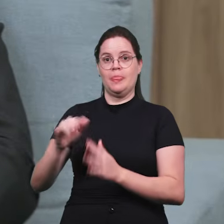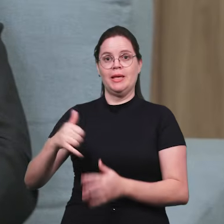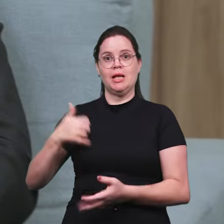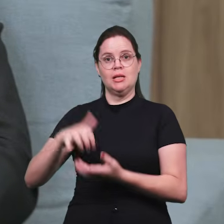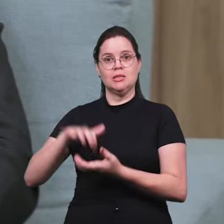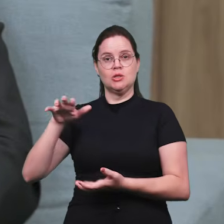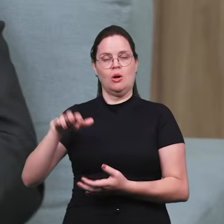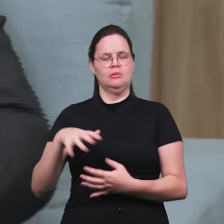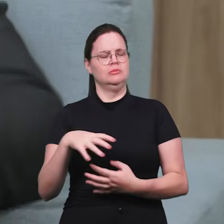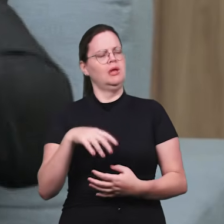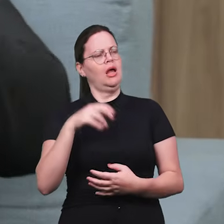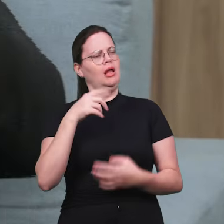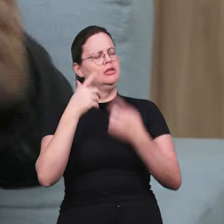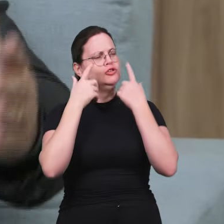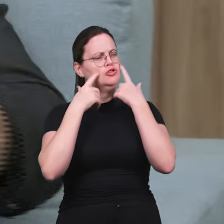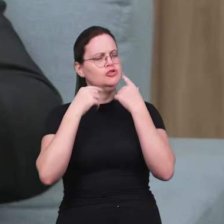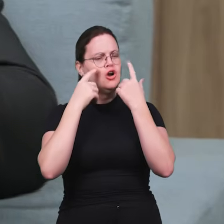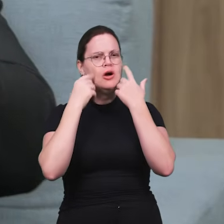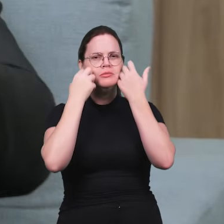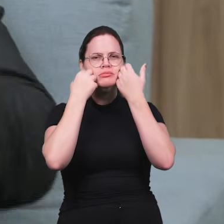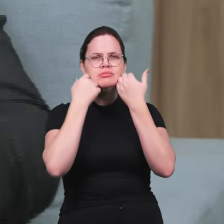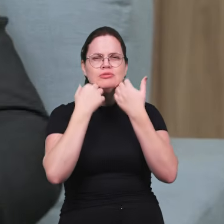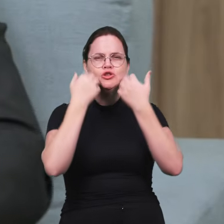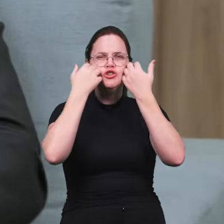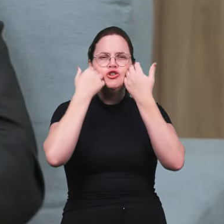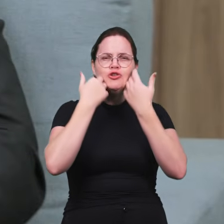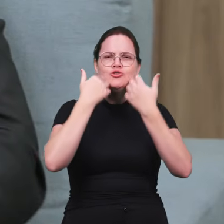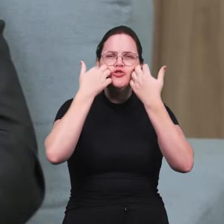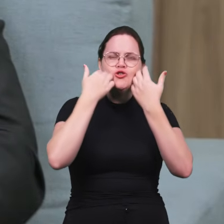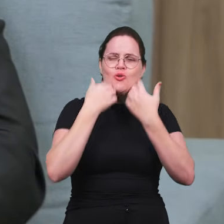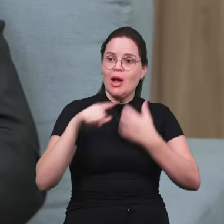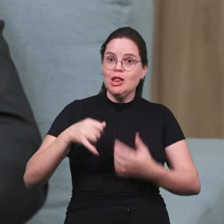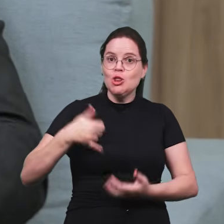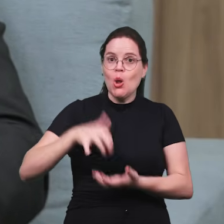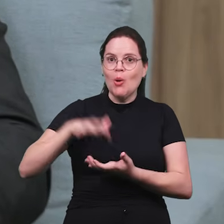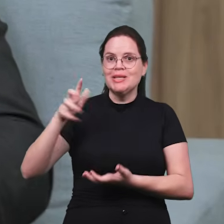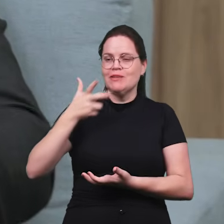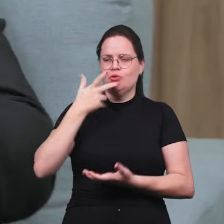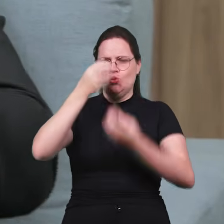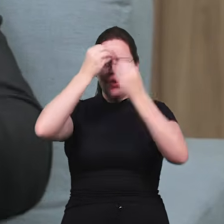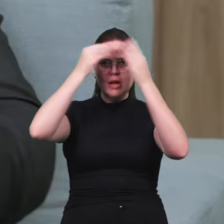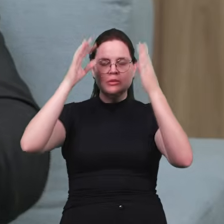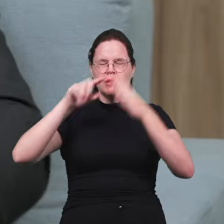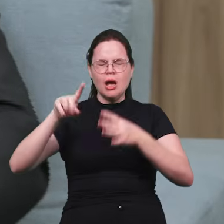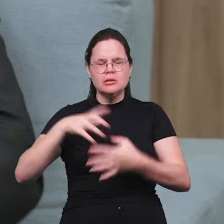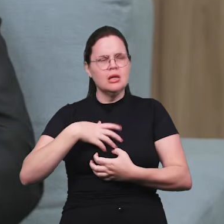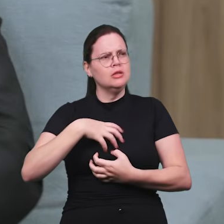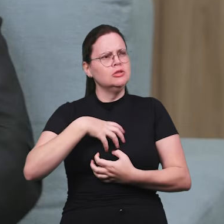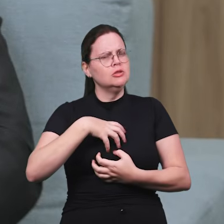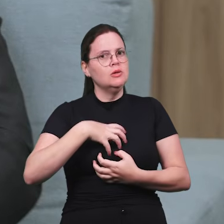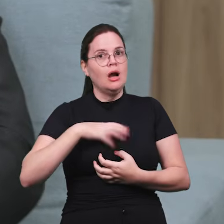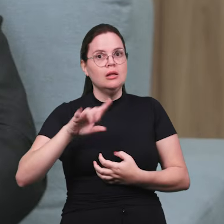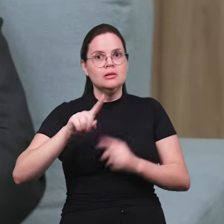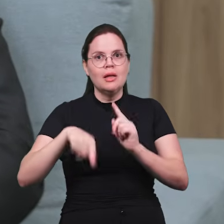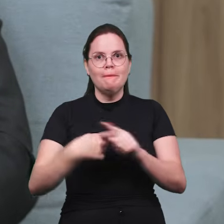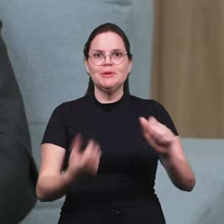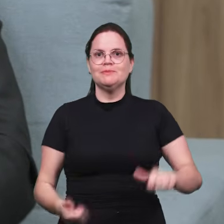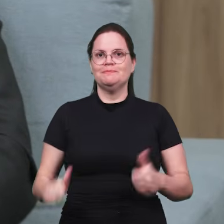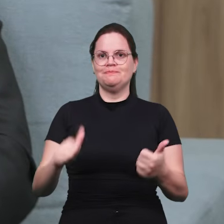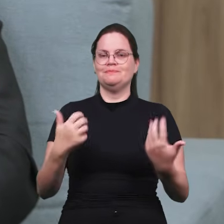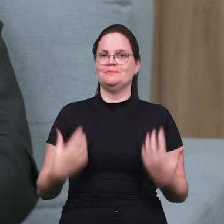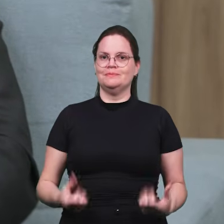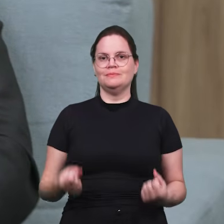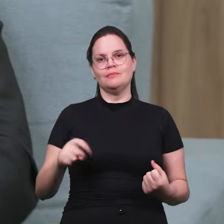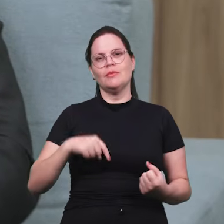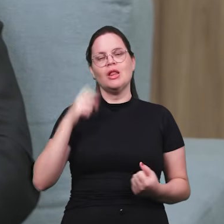idoso ele teve uma experiência com o Senhor, ele começou a chorar em um culto, ele se quebrantou, e daqui a pouco estava se batizando. Então isso é normal,